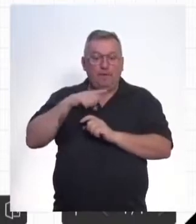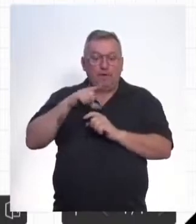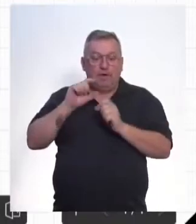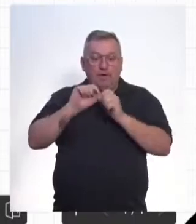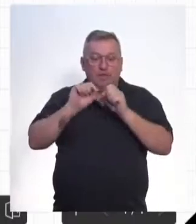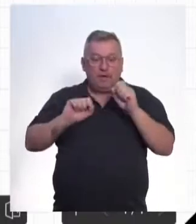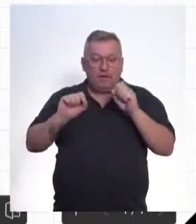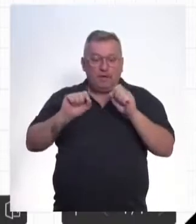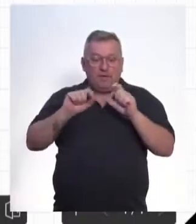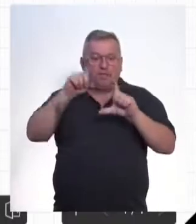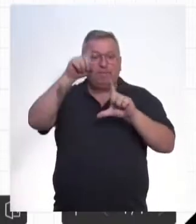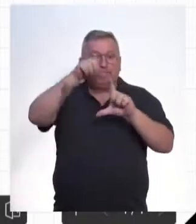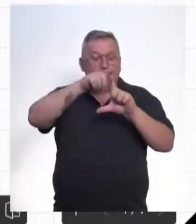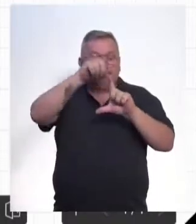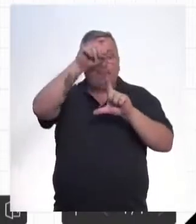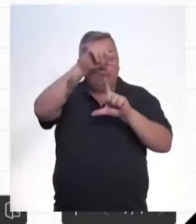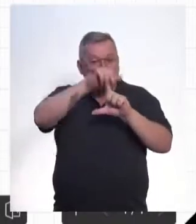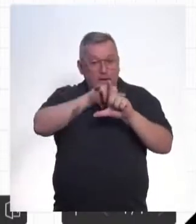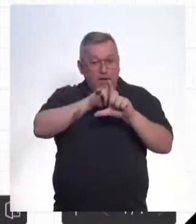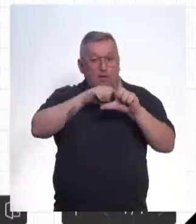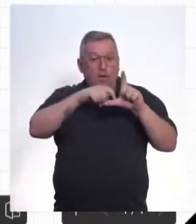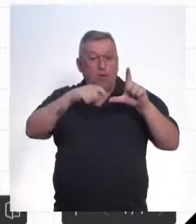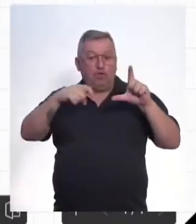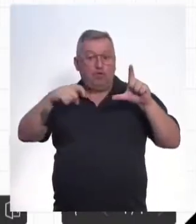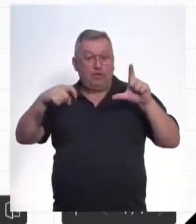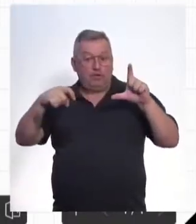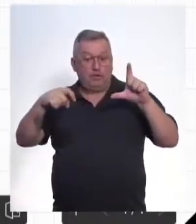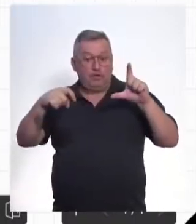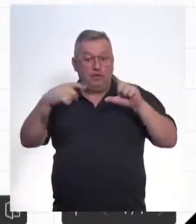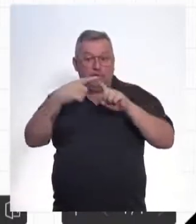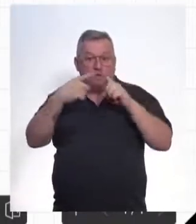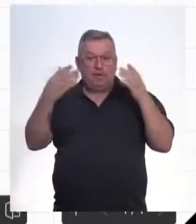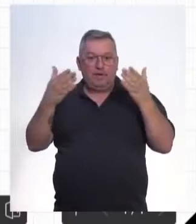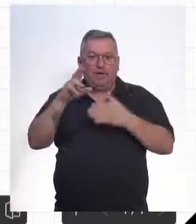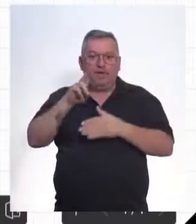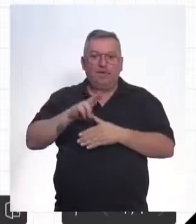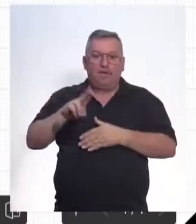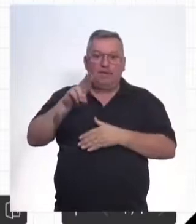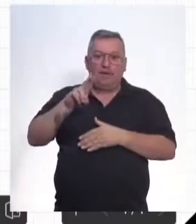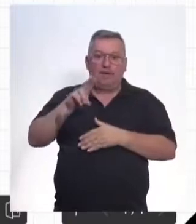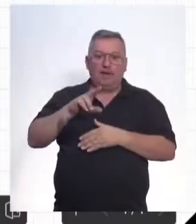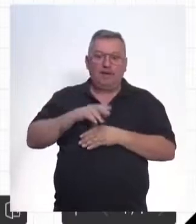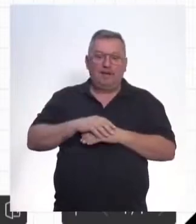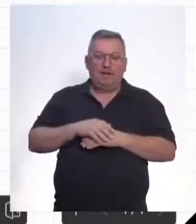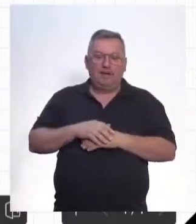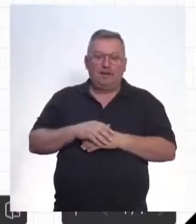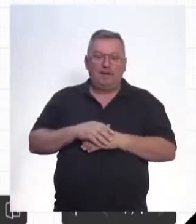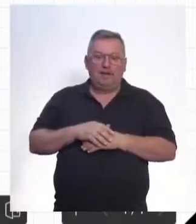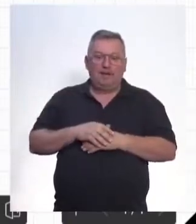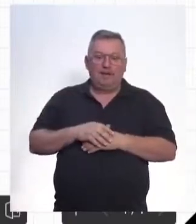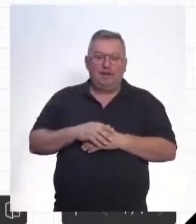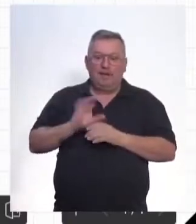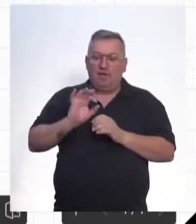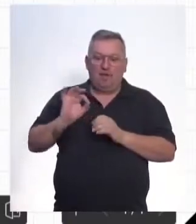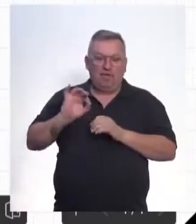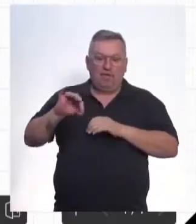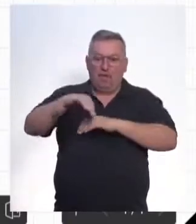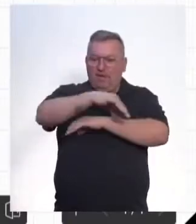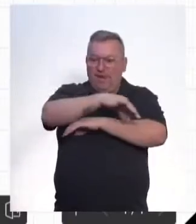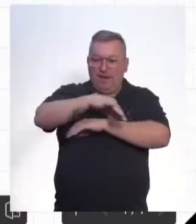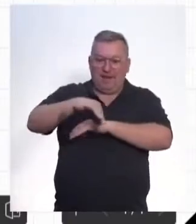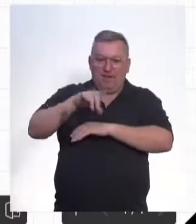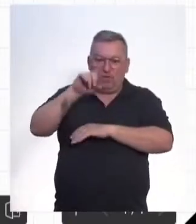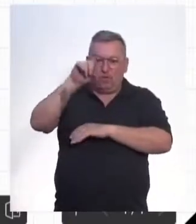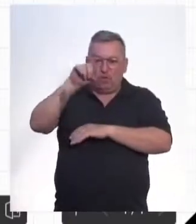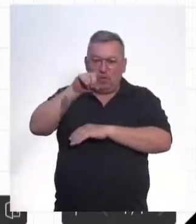traçar meus eixos. E eu sei que você vai rir, porque dessa vez eu vou usar... Né, não vou usar nenhum recurso. Se liga a reta, ó.